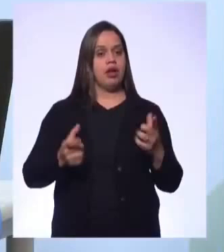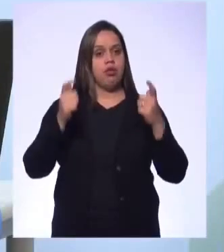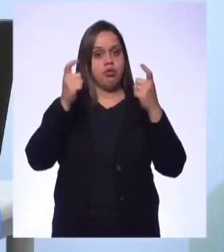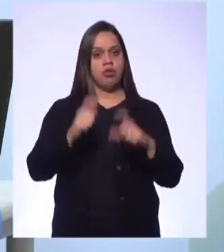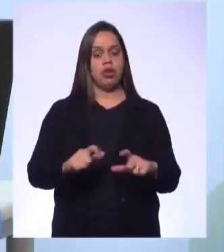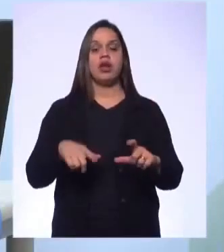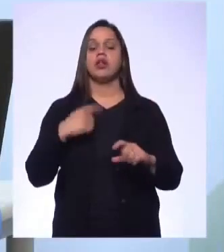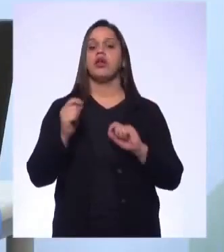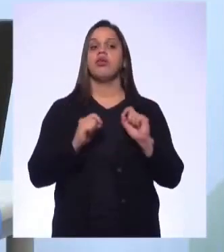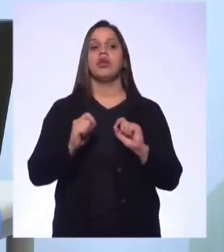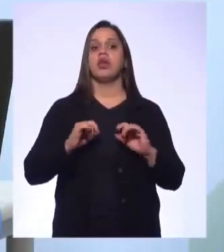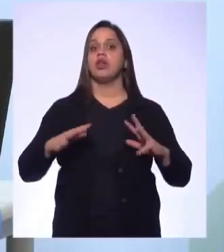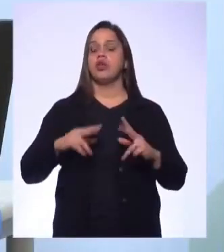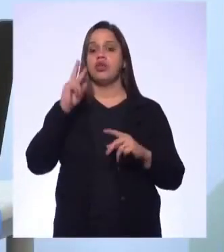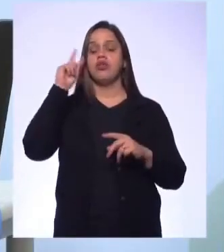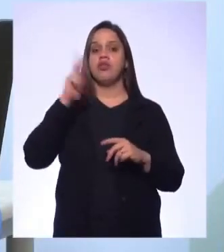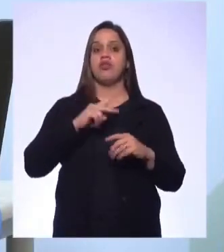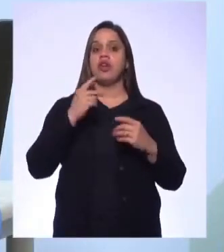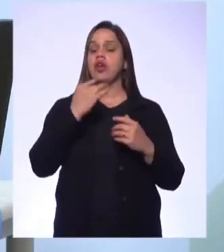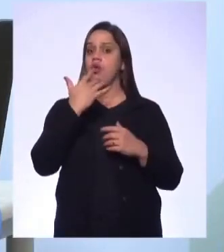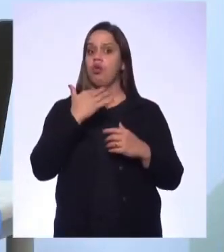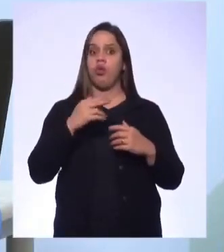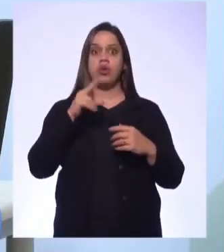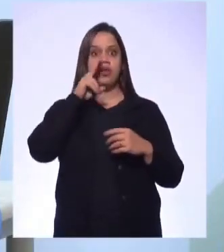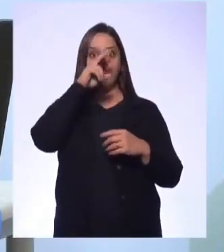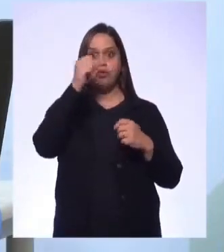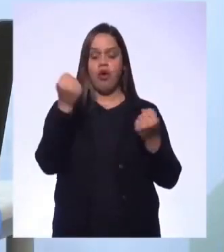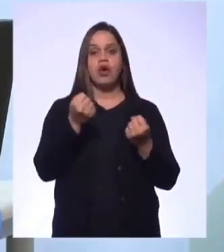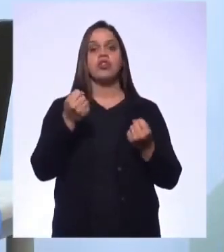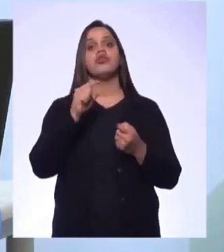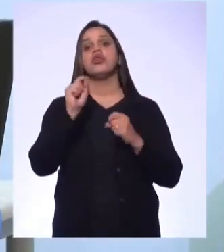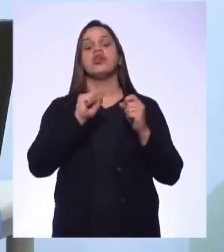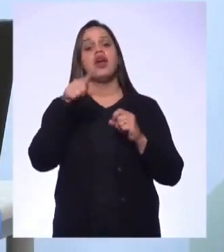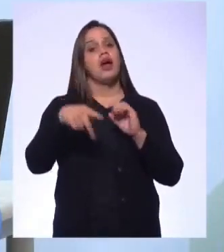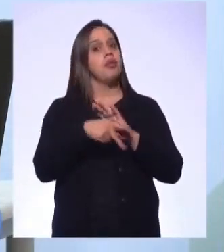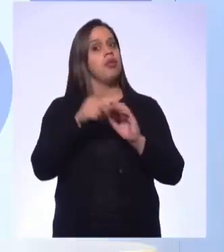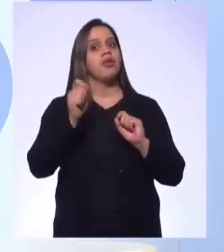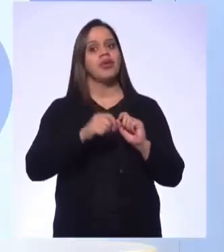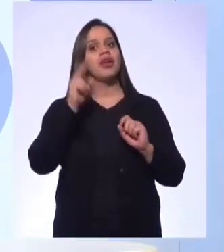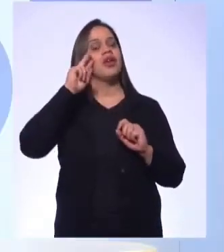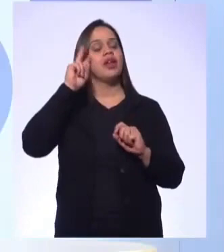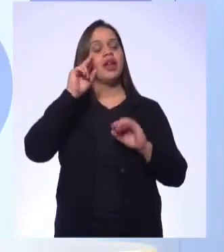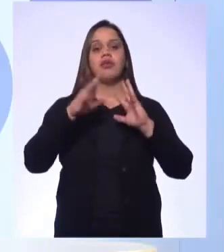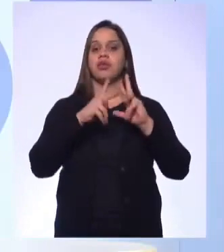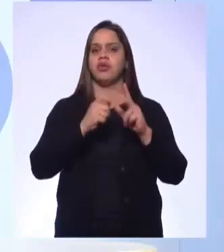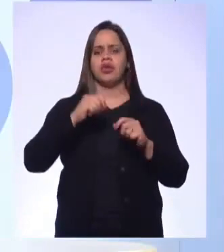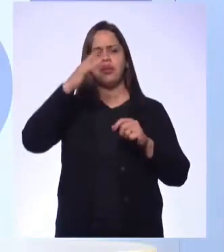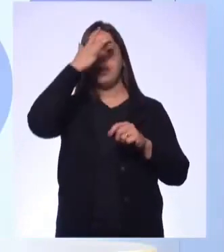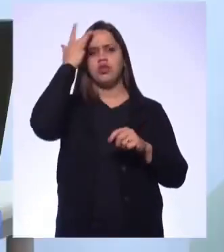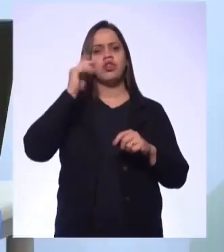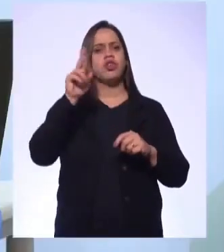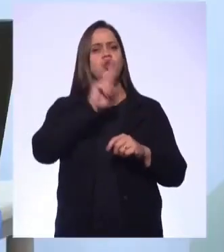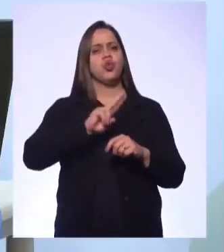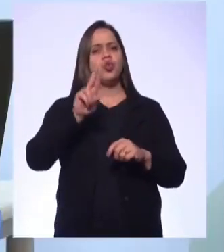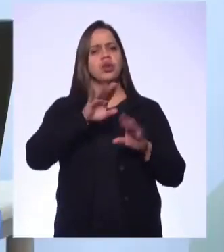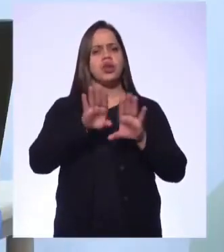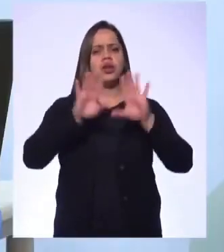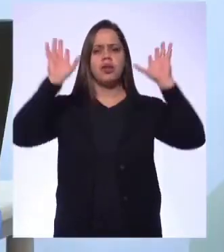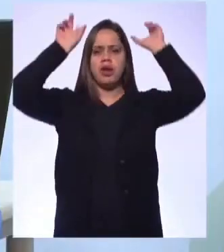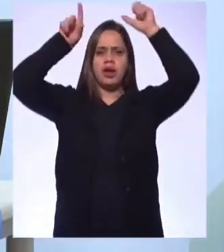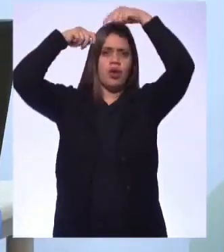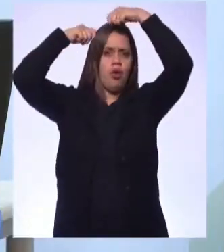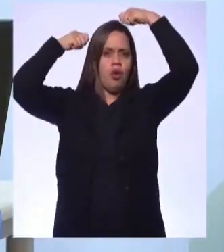muito para a minha África. Se vocês forem olhar, muitas pessoas hoje usam essas cores vibrantes, usam turbantes, usam